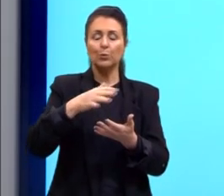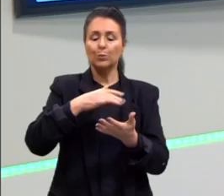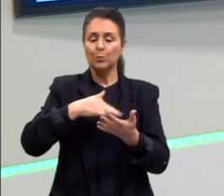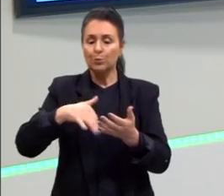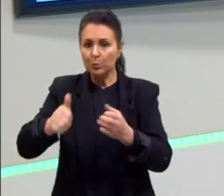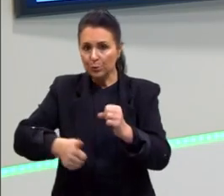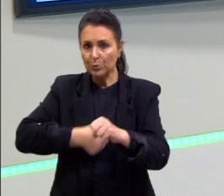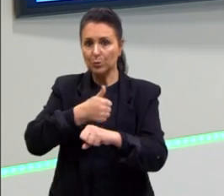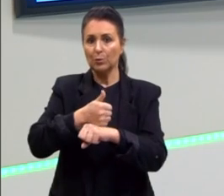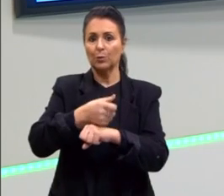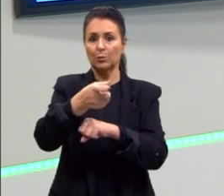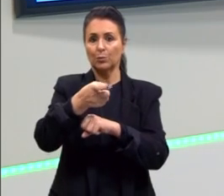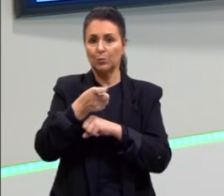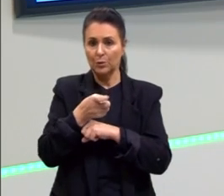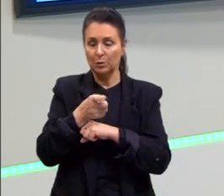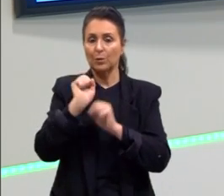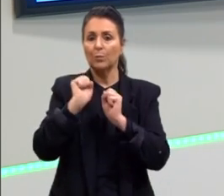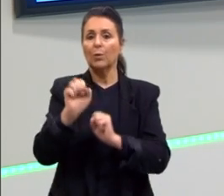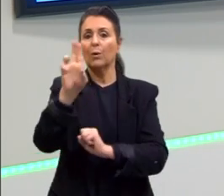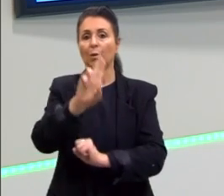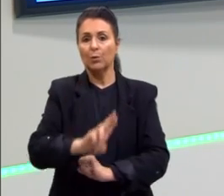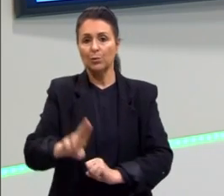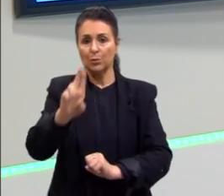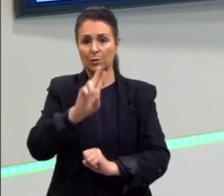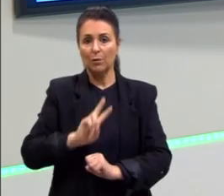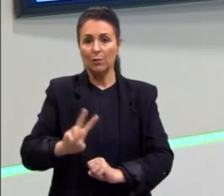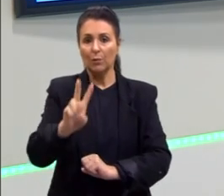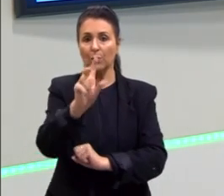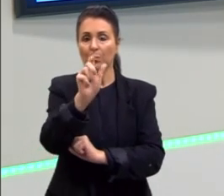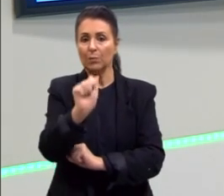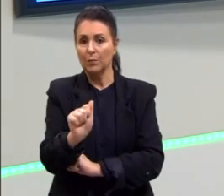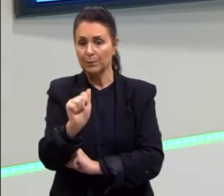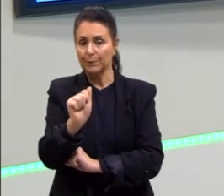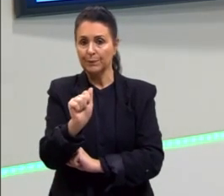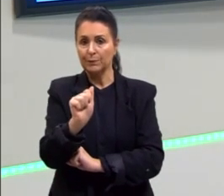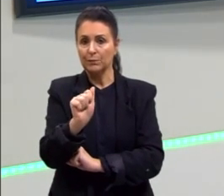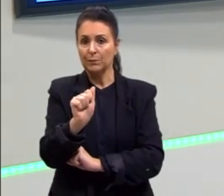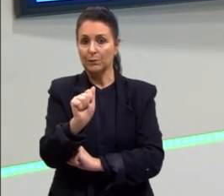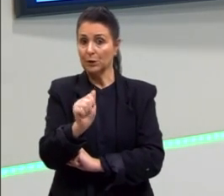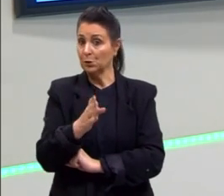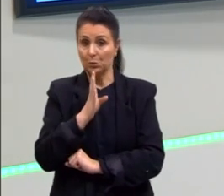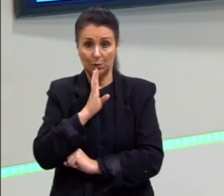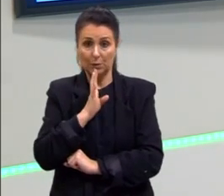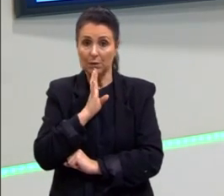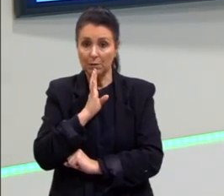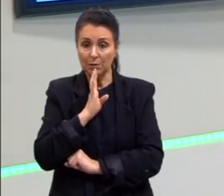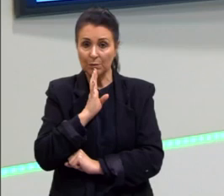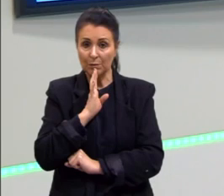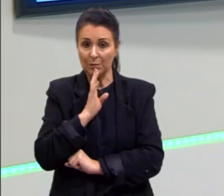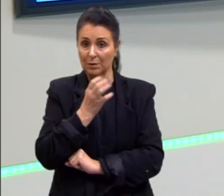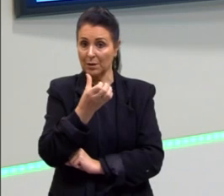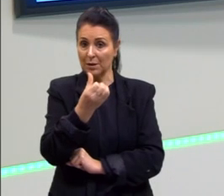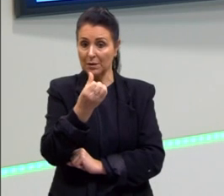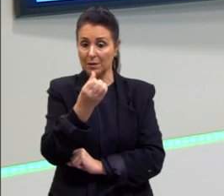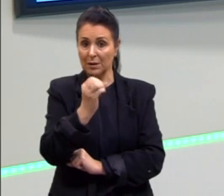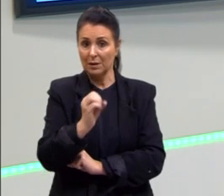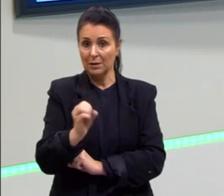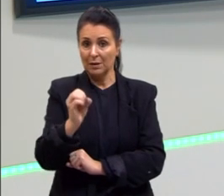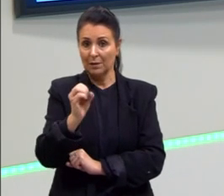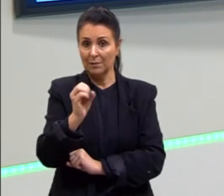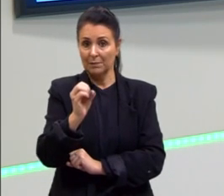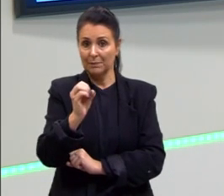substituindo o valor do X eu posso utilizar o valor do ar que já é conhecido o a vale 60°